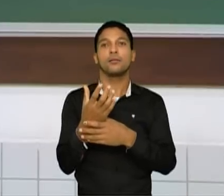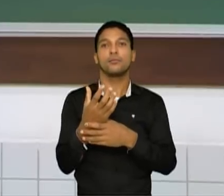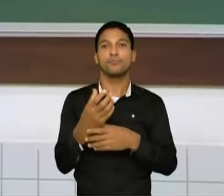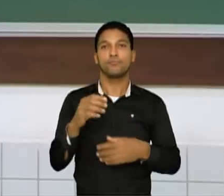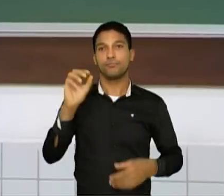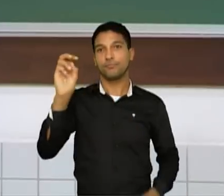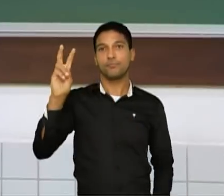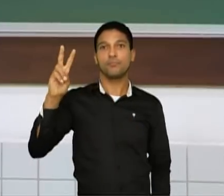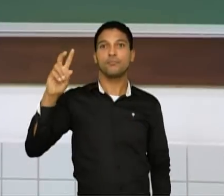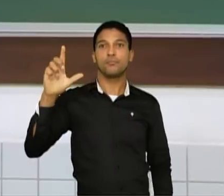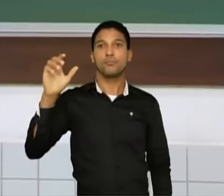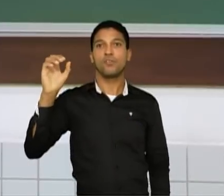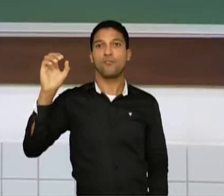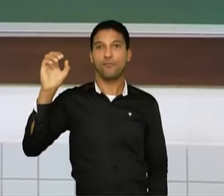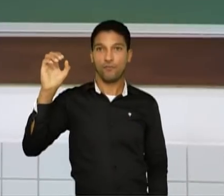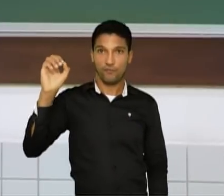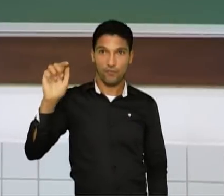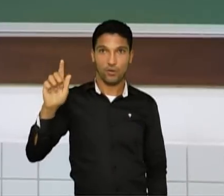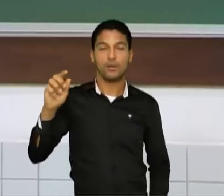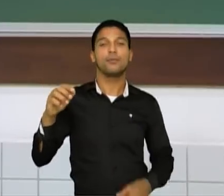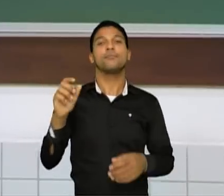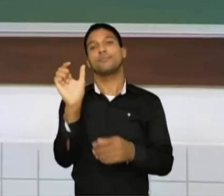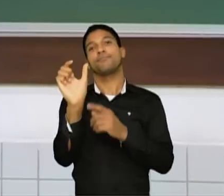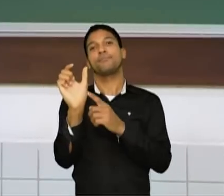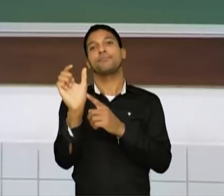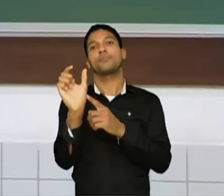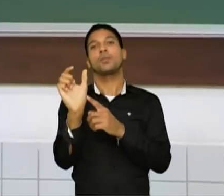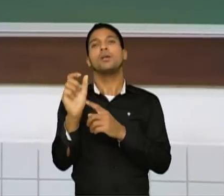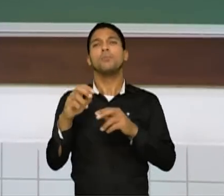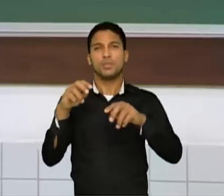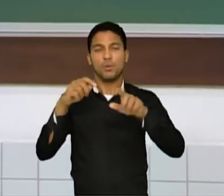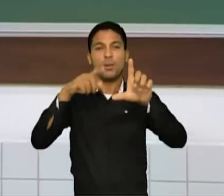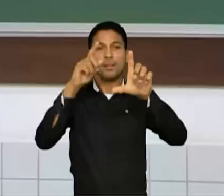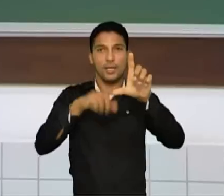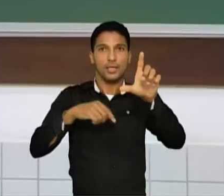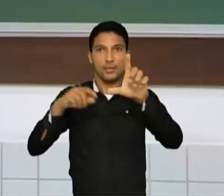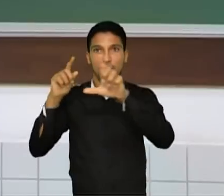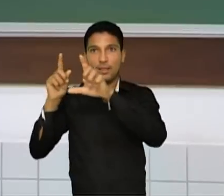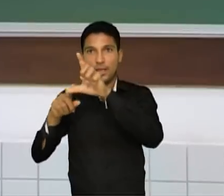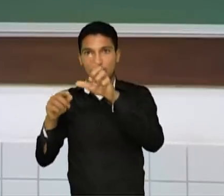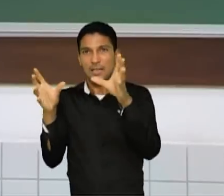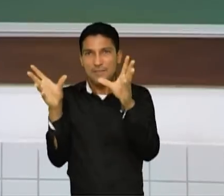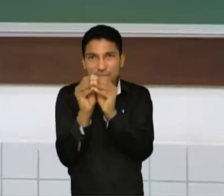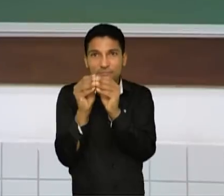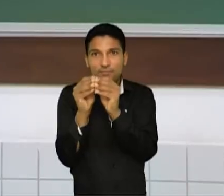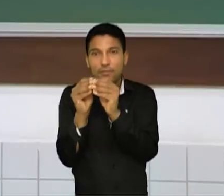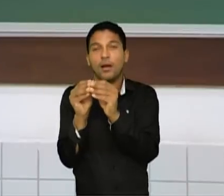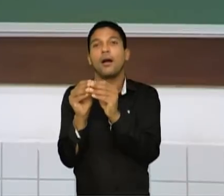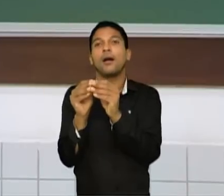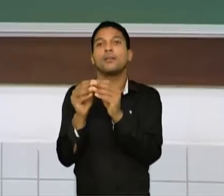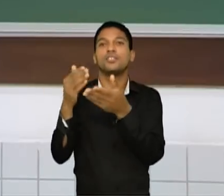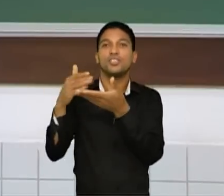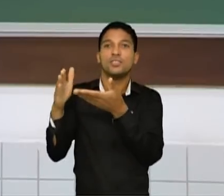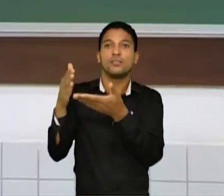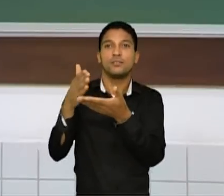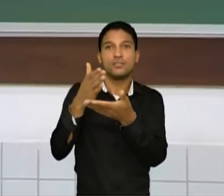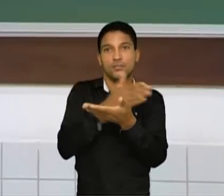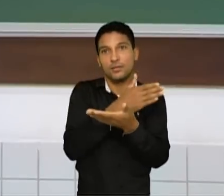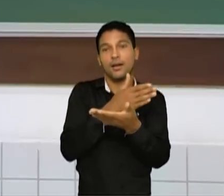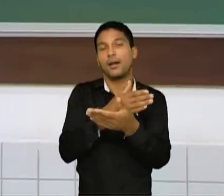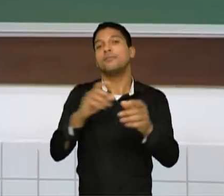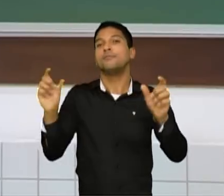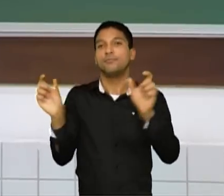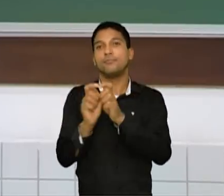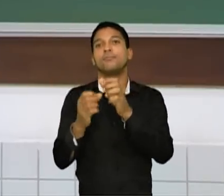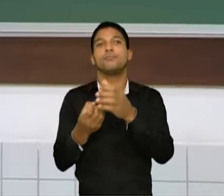letra V, ídeo é eliminado. Se há essa supressão, há essa eliminação ortográfica em uma das palavras,